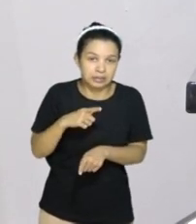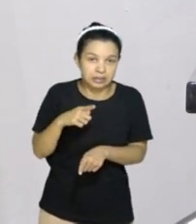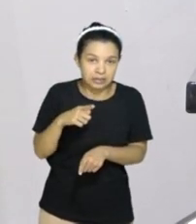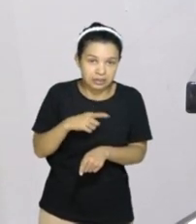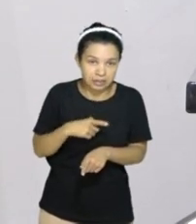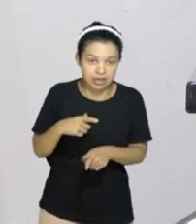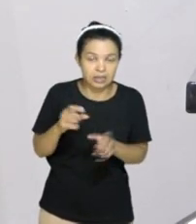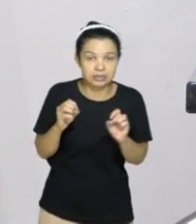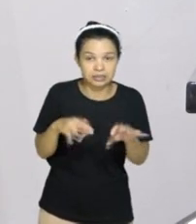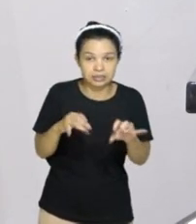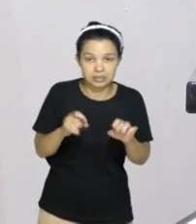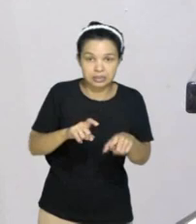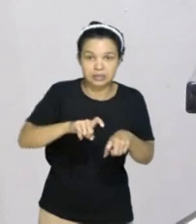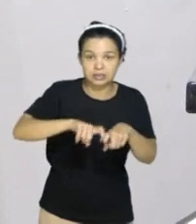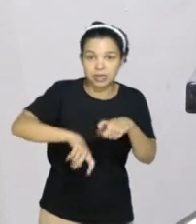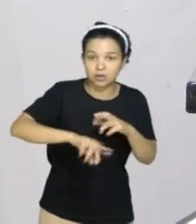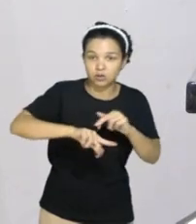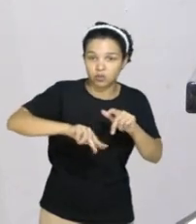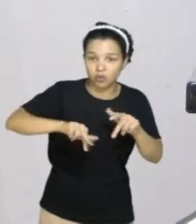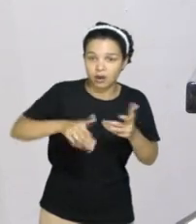feito na ouvidoria